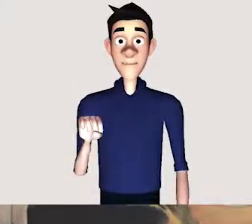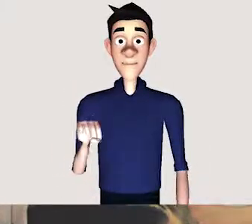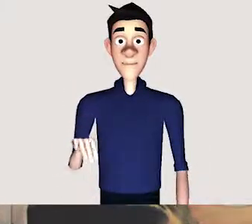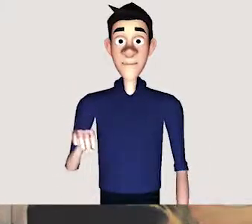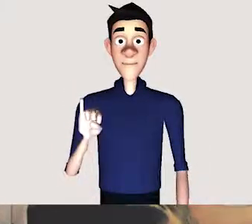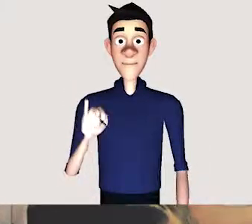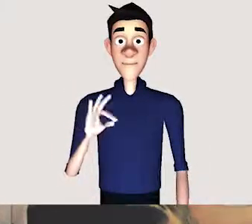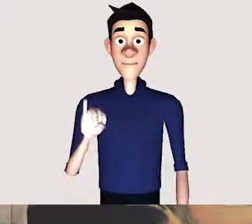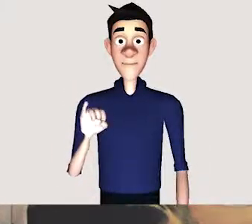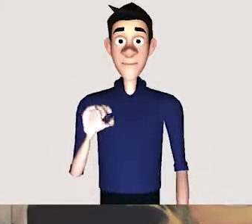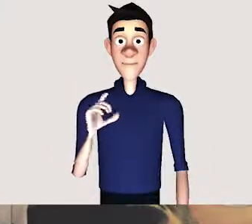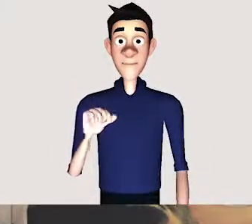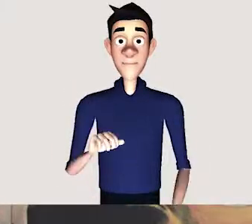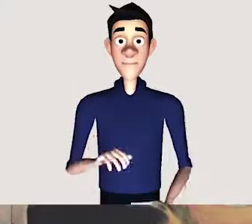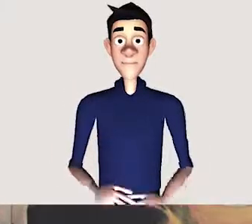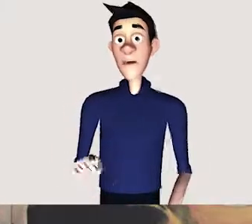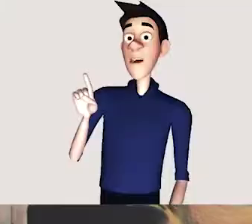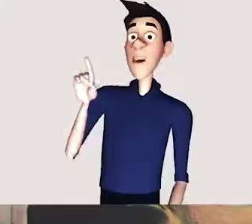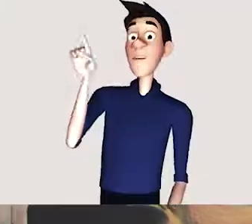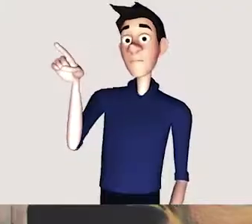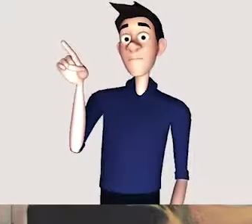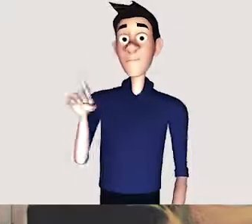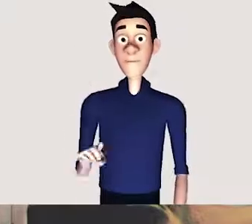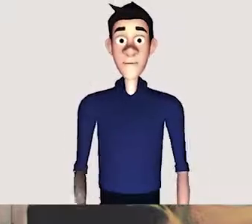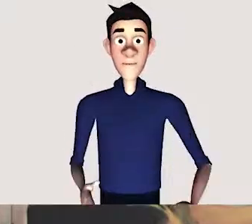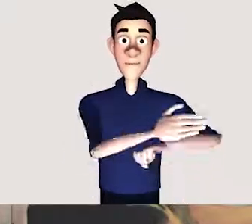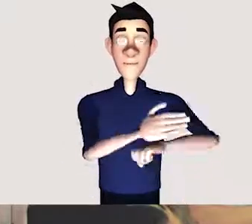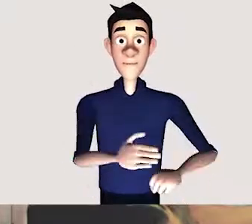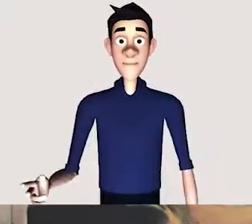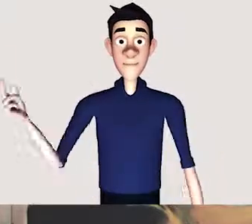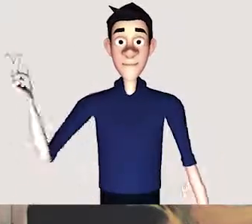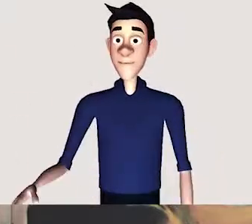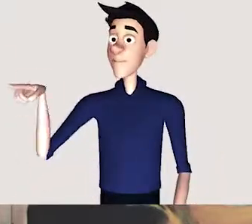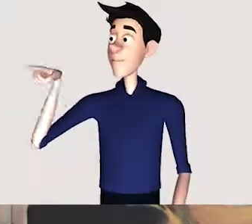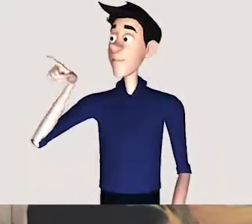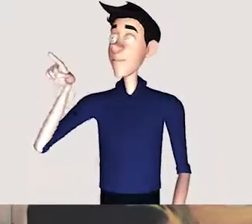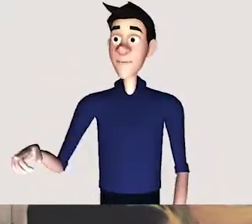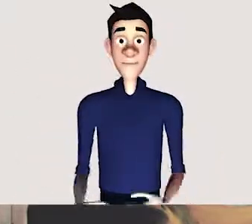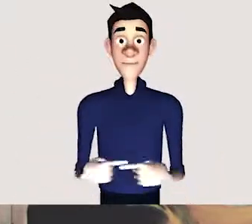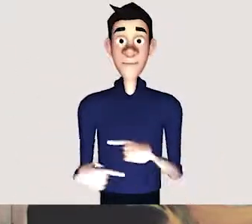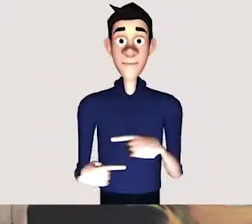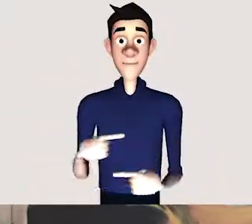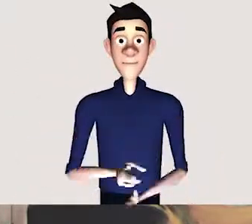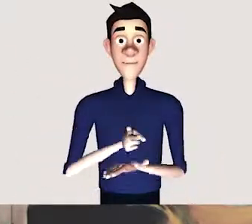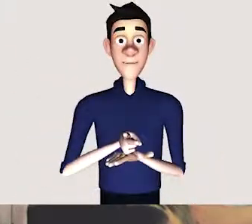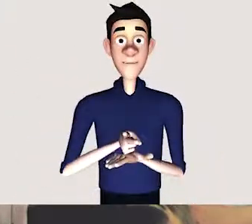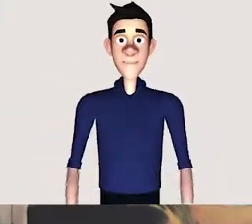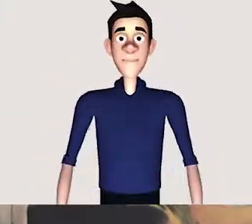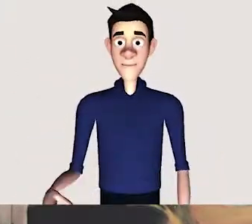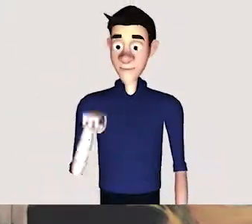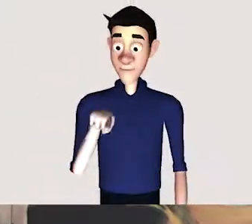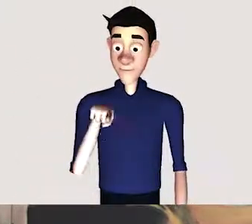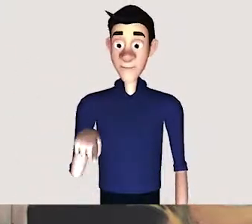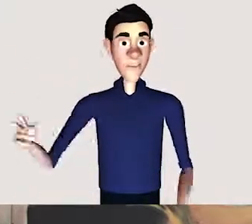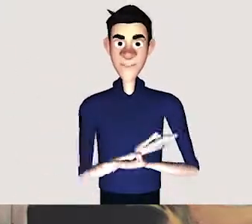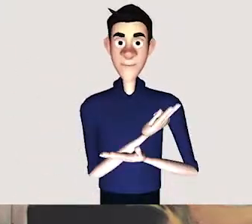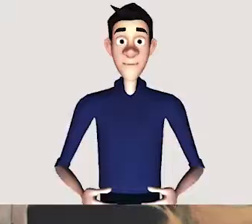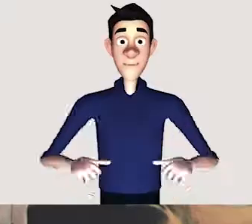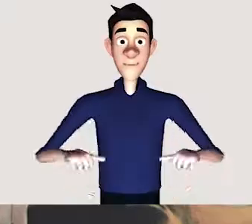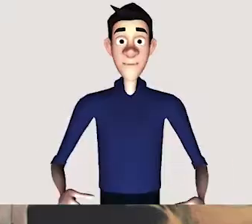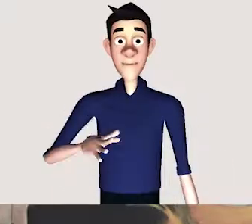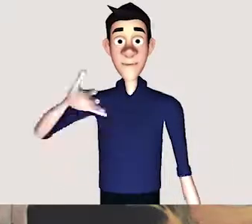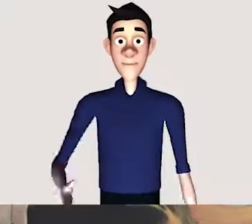neste momento, é criada entre amigos, entre irmãos, é criada naquela geração mesma e é